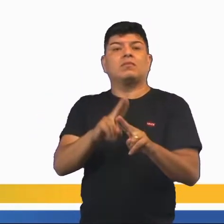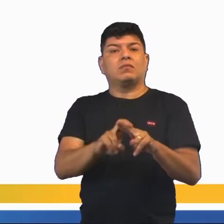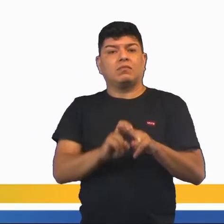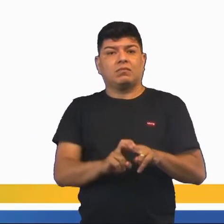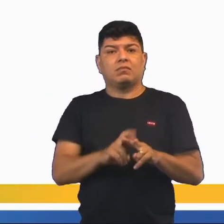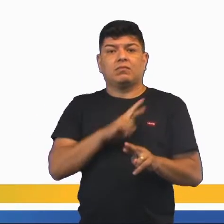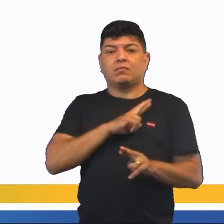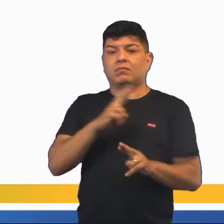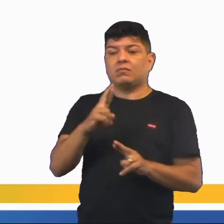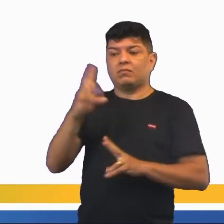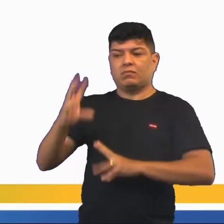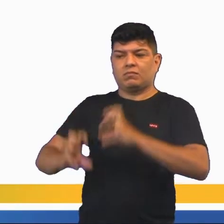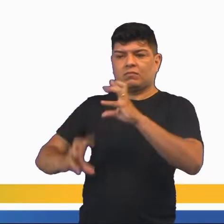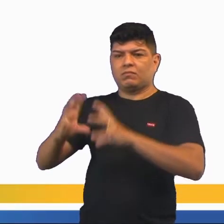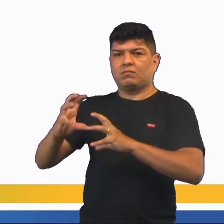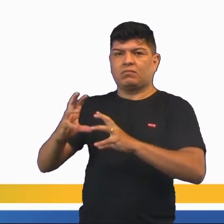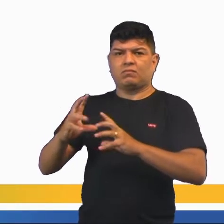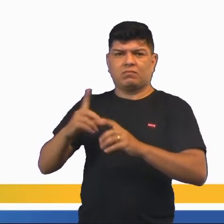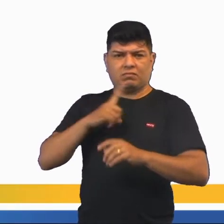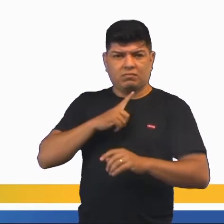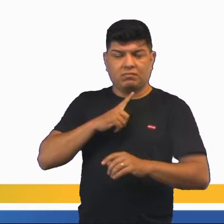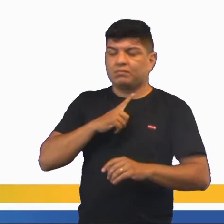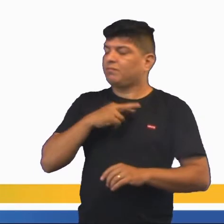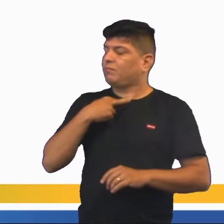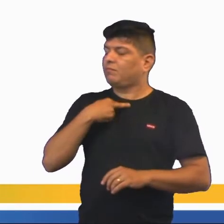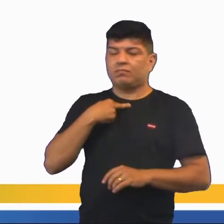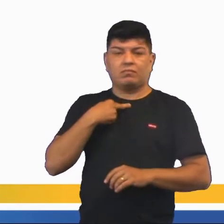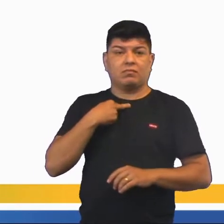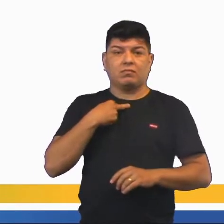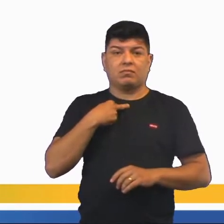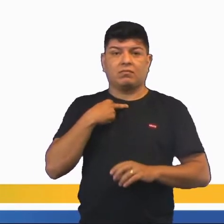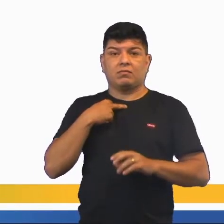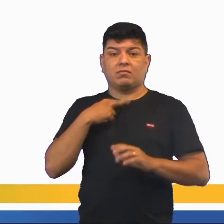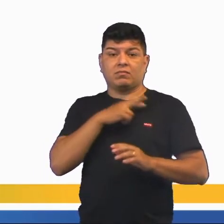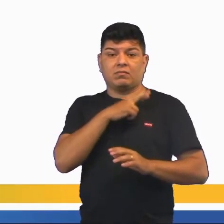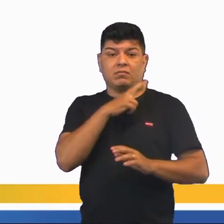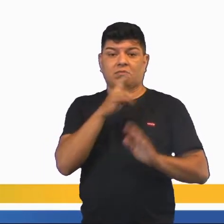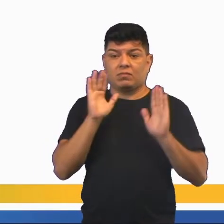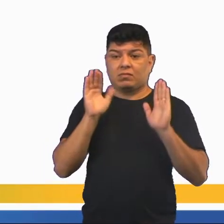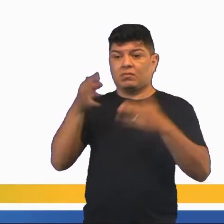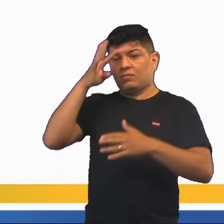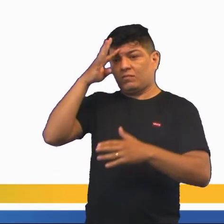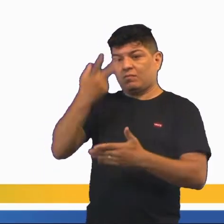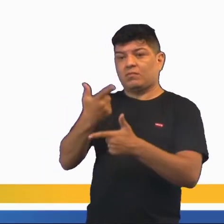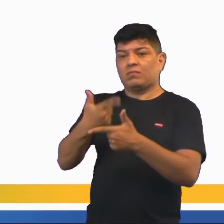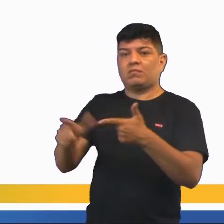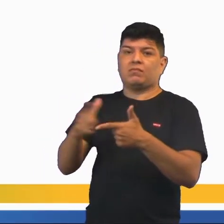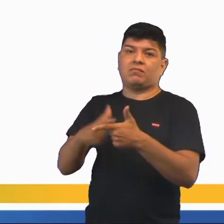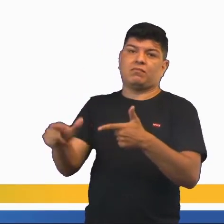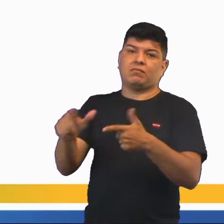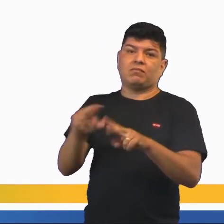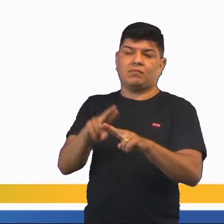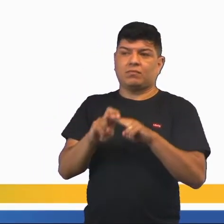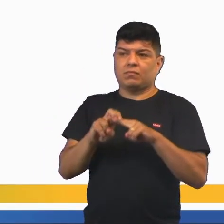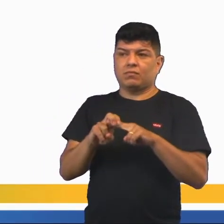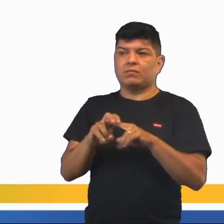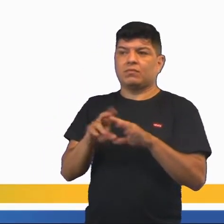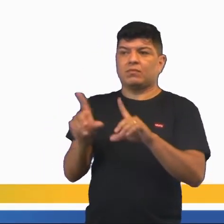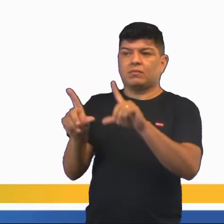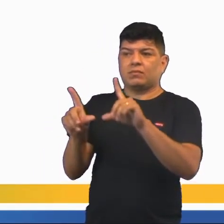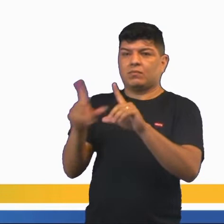pode falar de religião e conflito. Ela precisa se voltar, a religião precisa se voltar para a solução dos conflitos. precisa